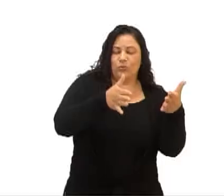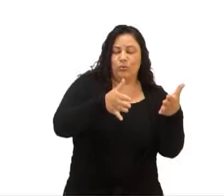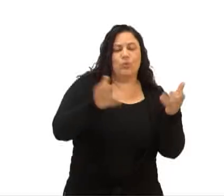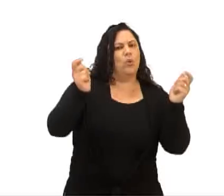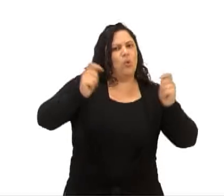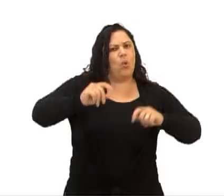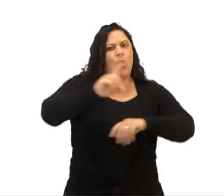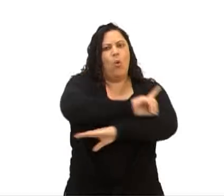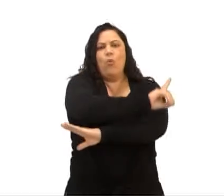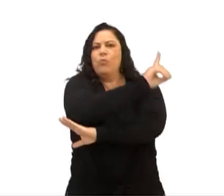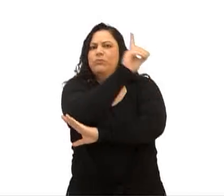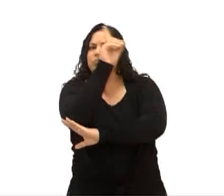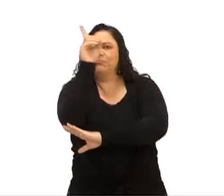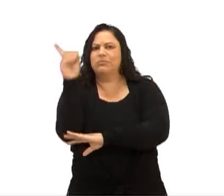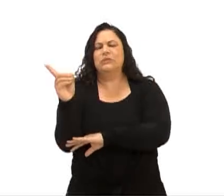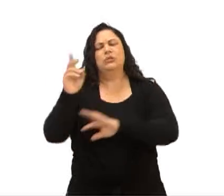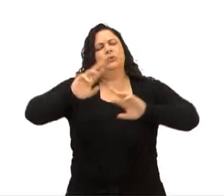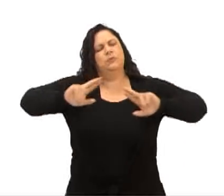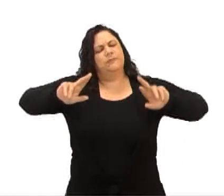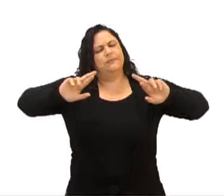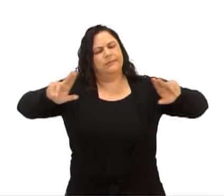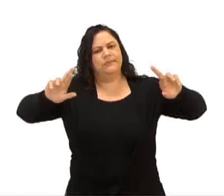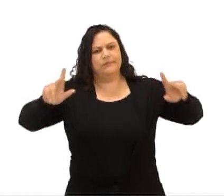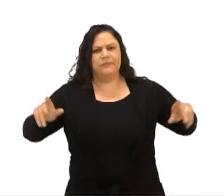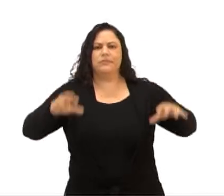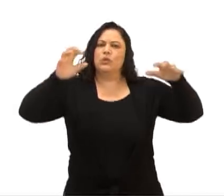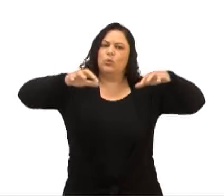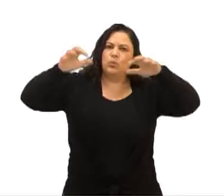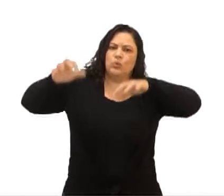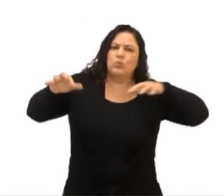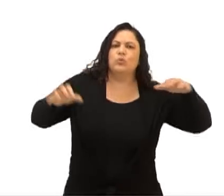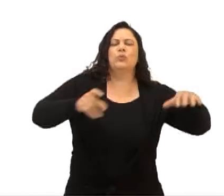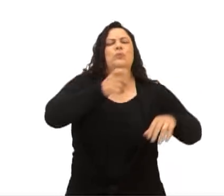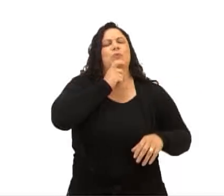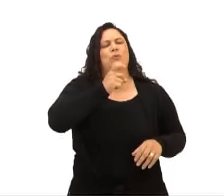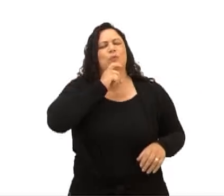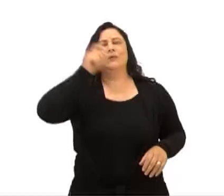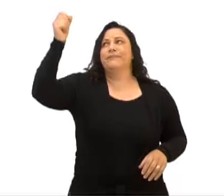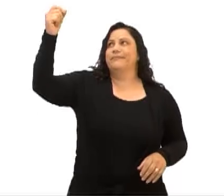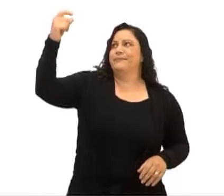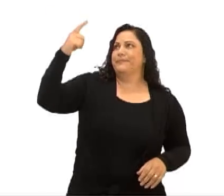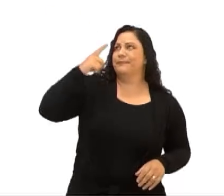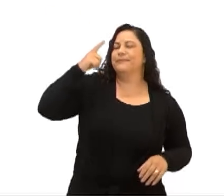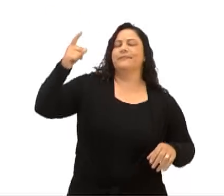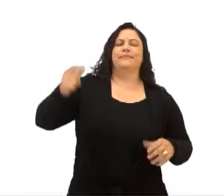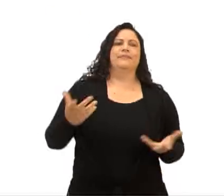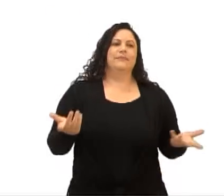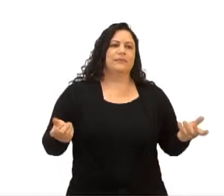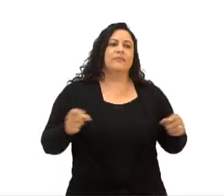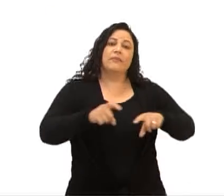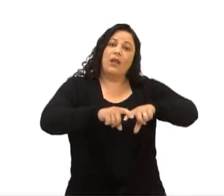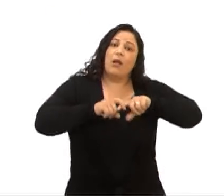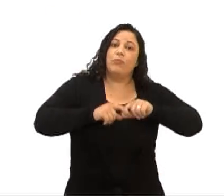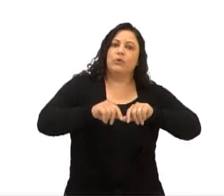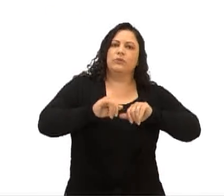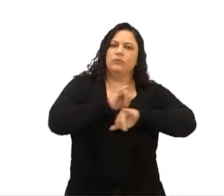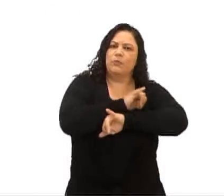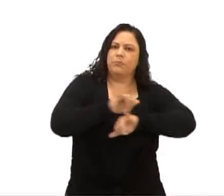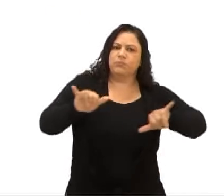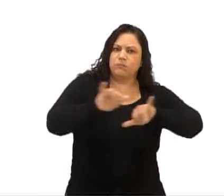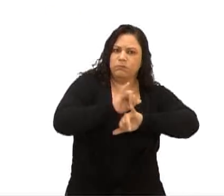dia, podemos observar diferentes estados atmosféricos, como chuvoso, frio, ensolarado, nublado. Por isso que nos noticiários